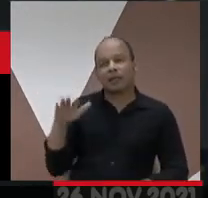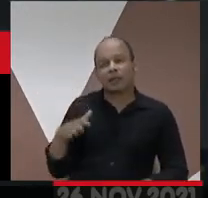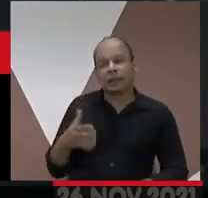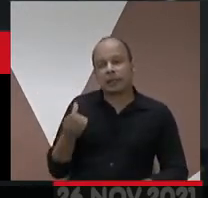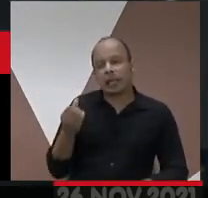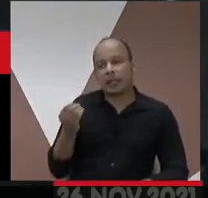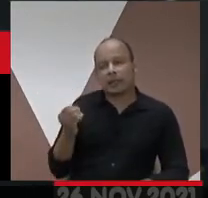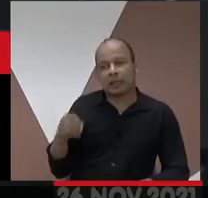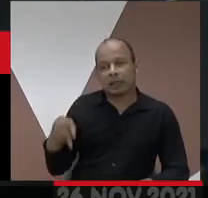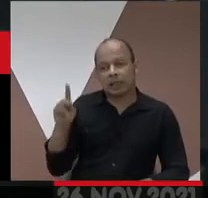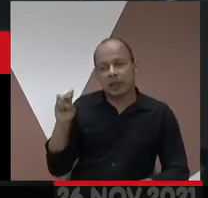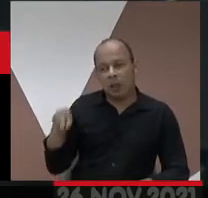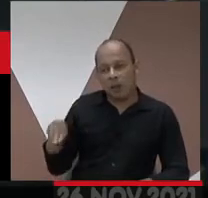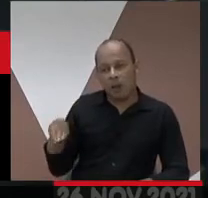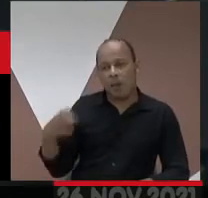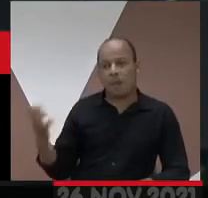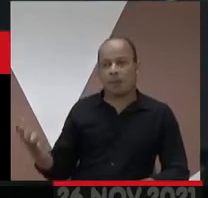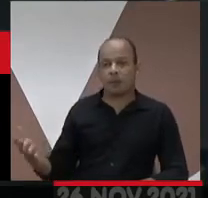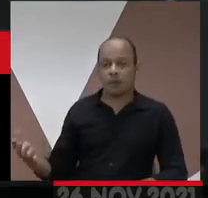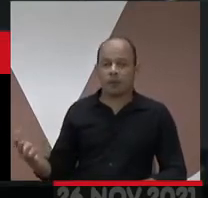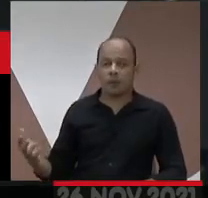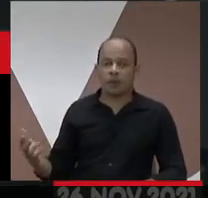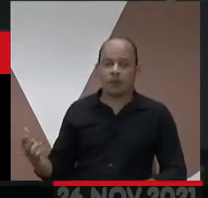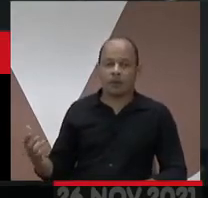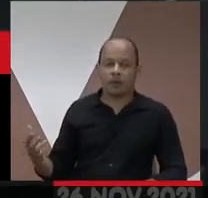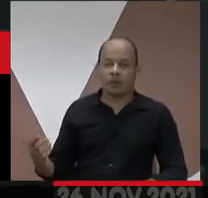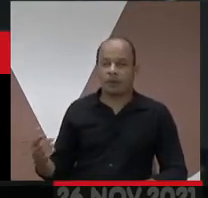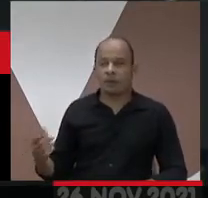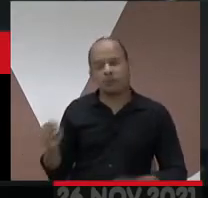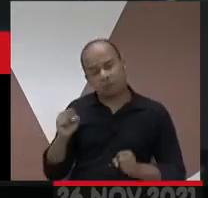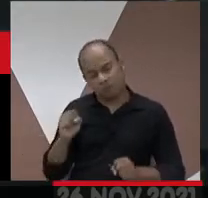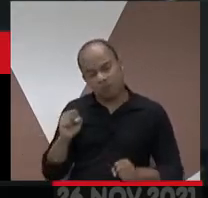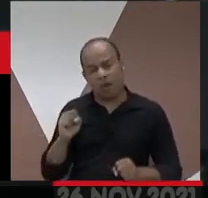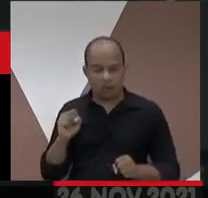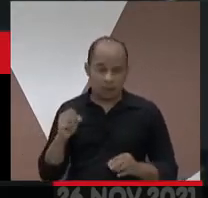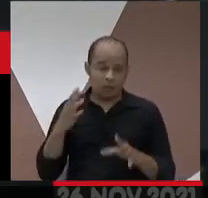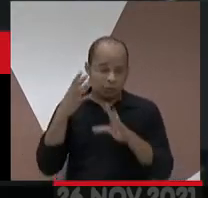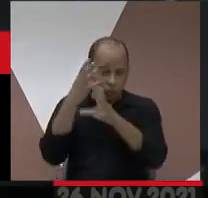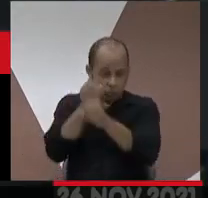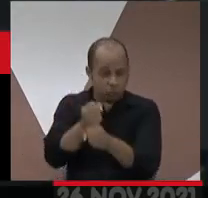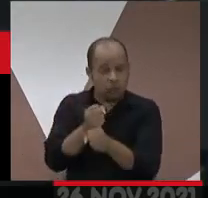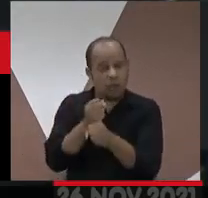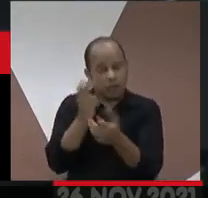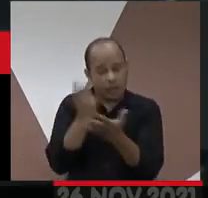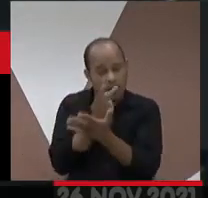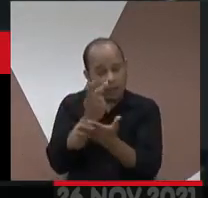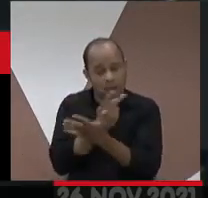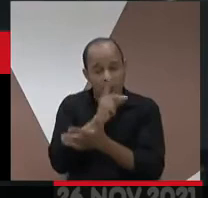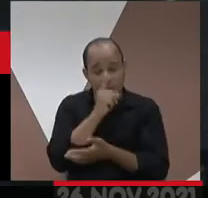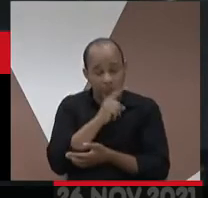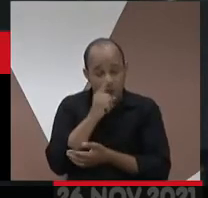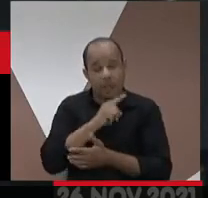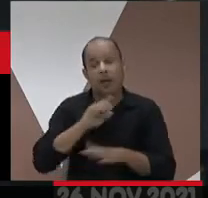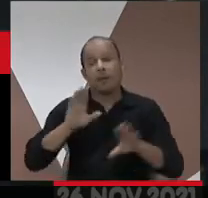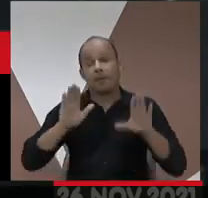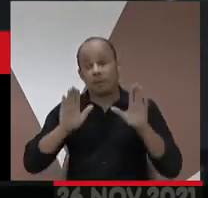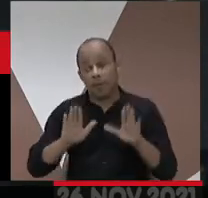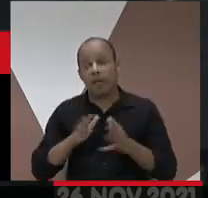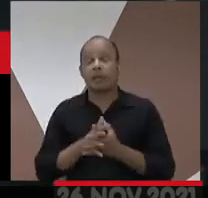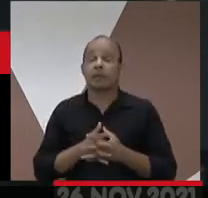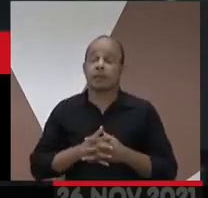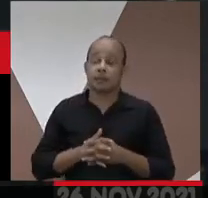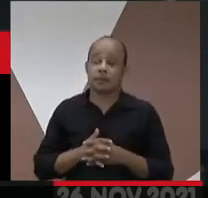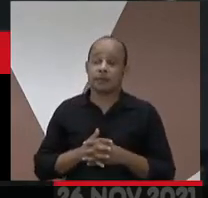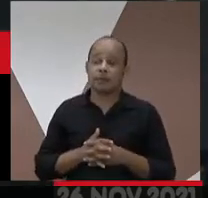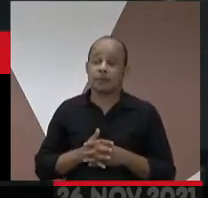mais, agora os números podem estar errados, mas com muito mais tempo, continuarão cortando